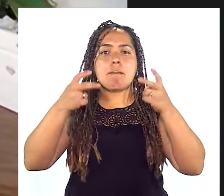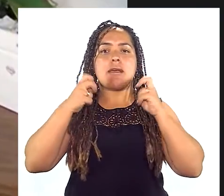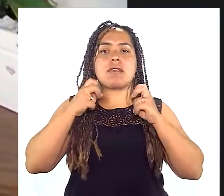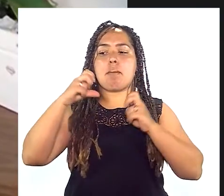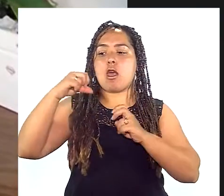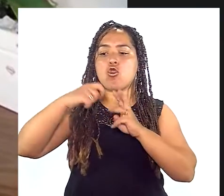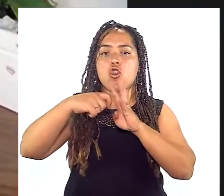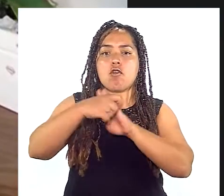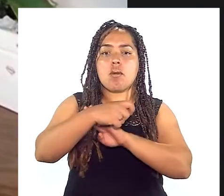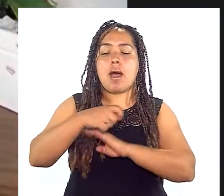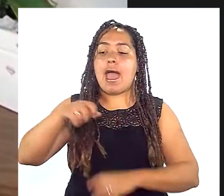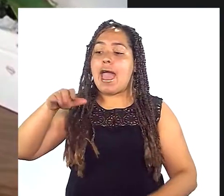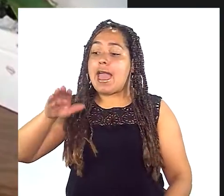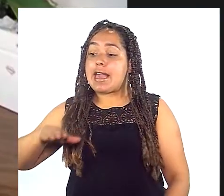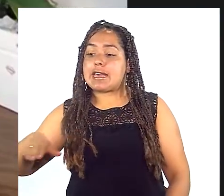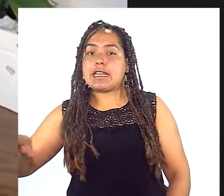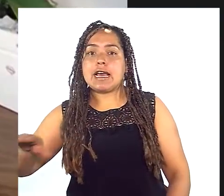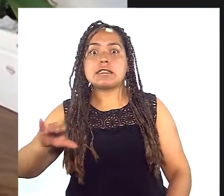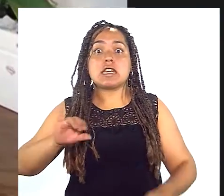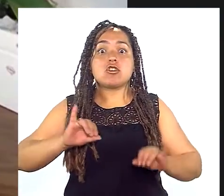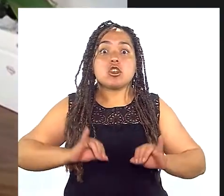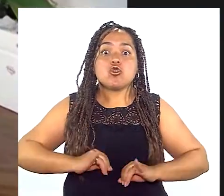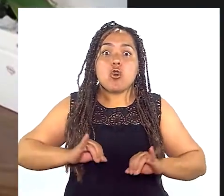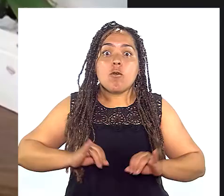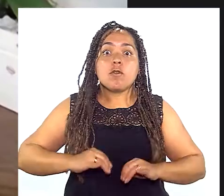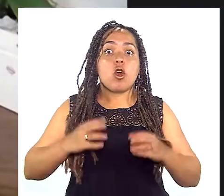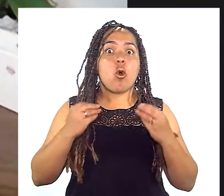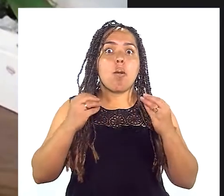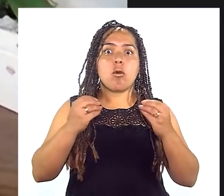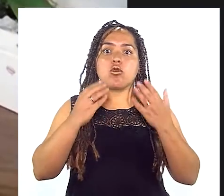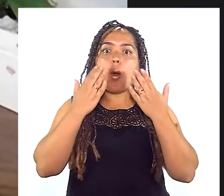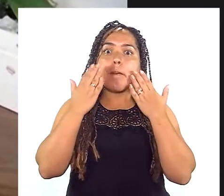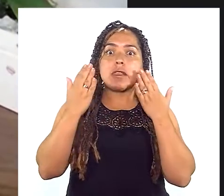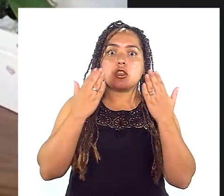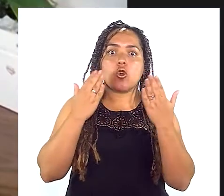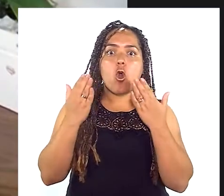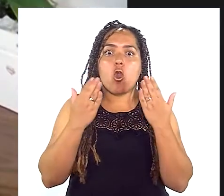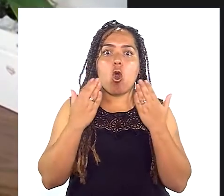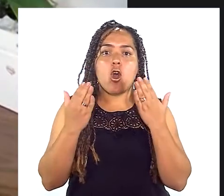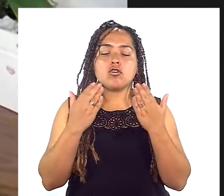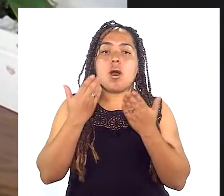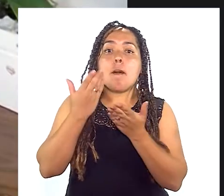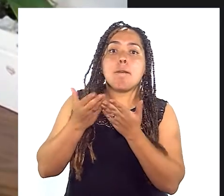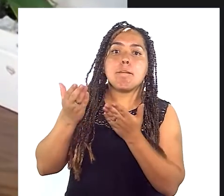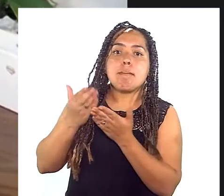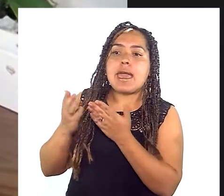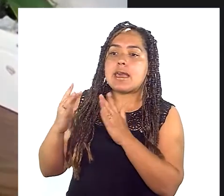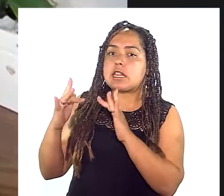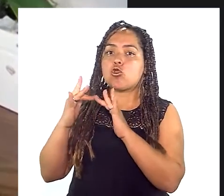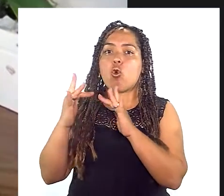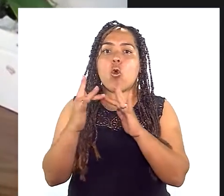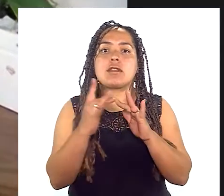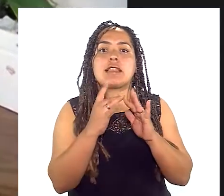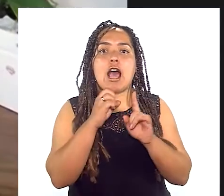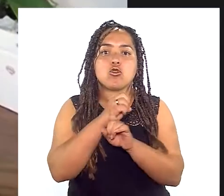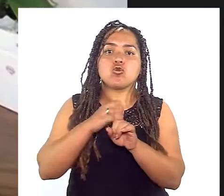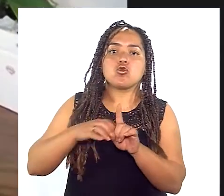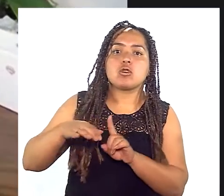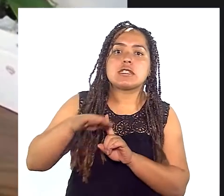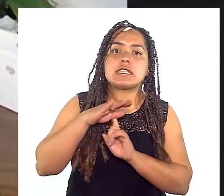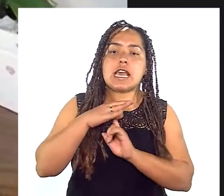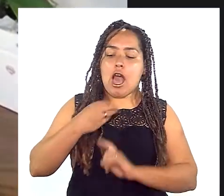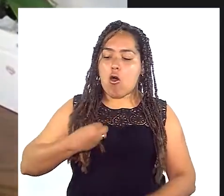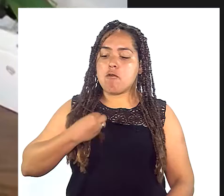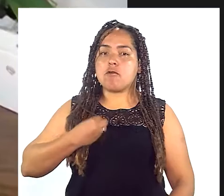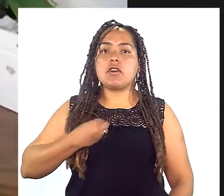9 meses. A gente tem aquele grupo de crianças que realmente sofreram muito com o impacto psicológico por conta da perda do convívio